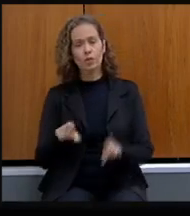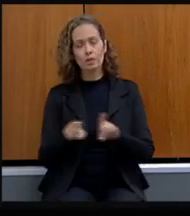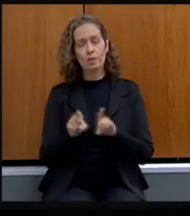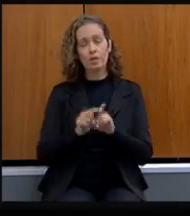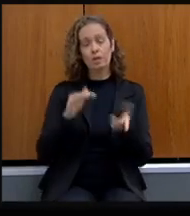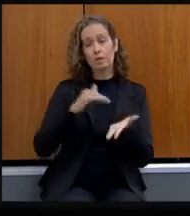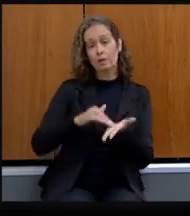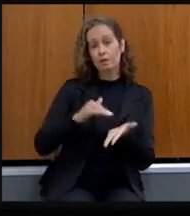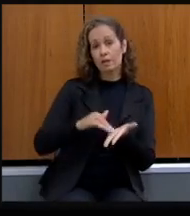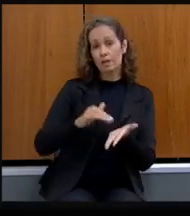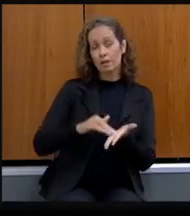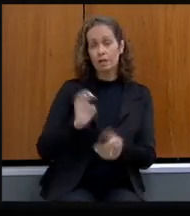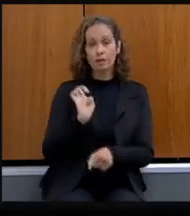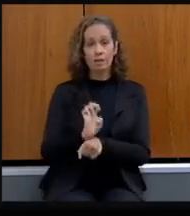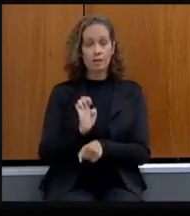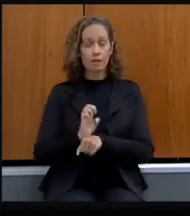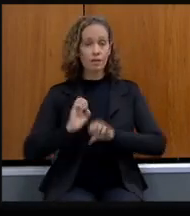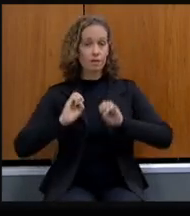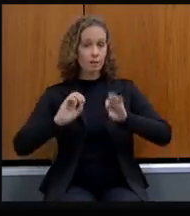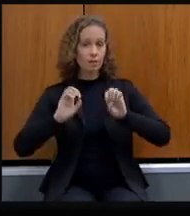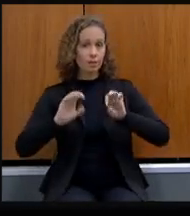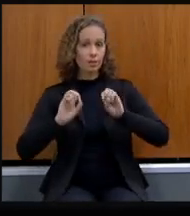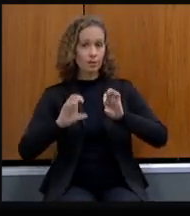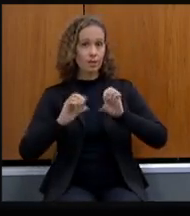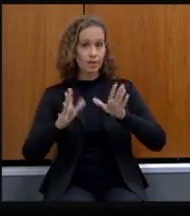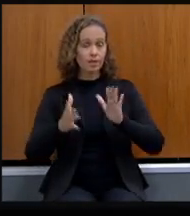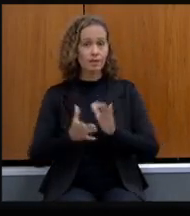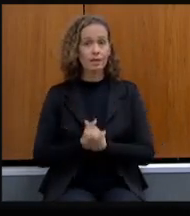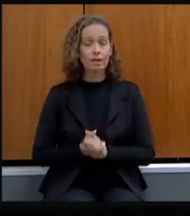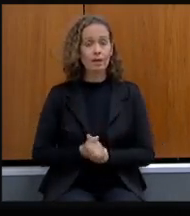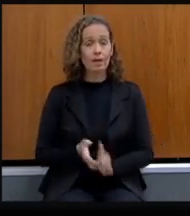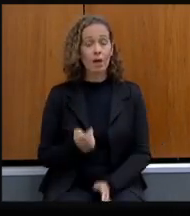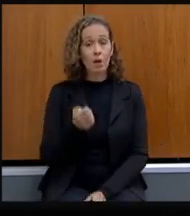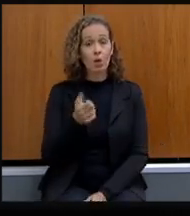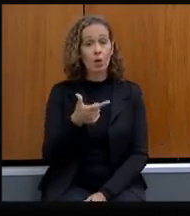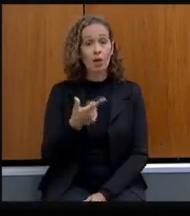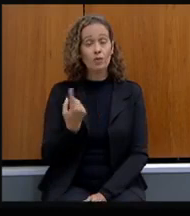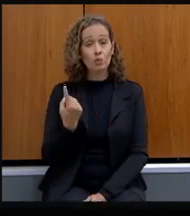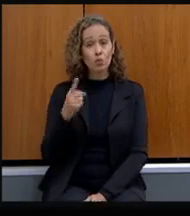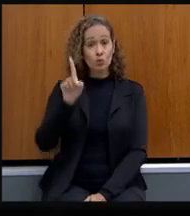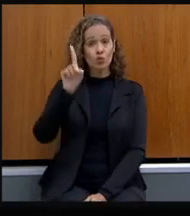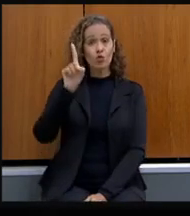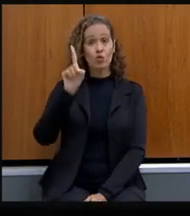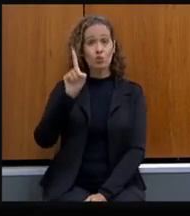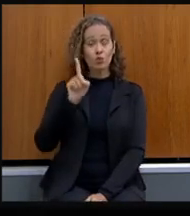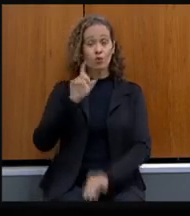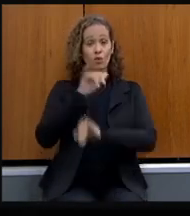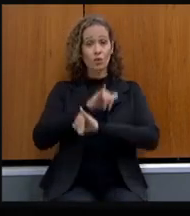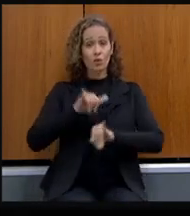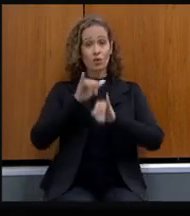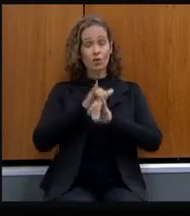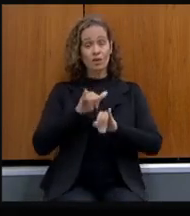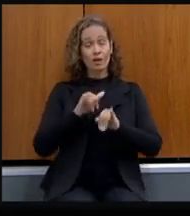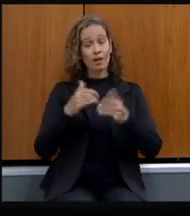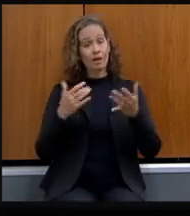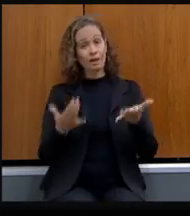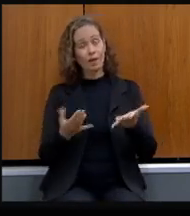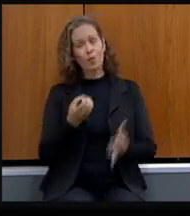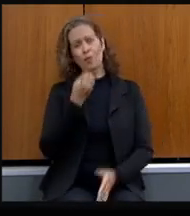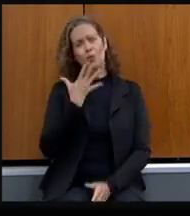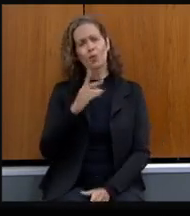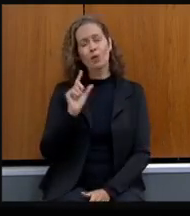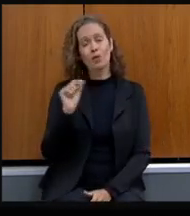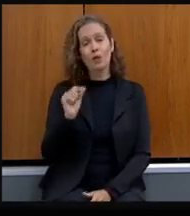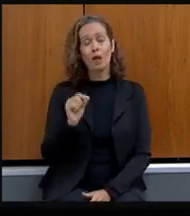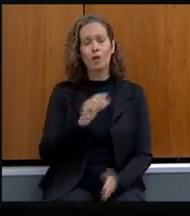Estado de Educação quando você é o penúltimo manifestar você tem vantagem levantar vantagem é